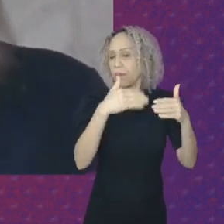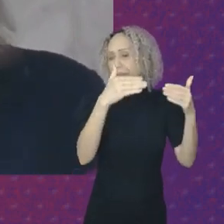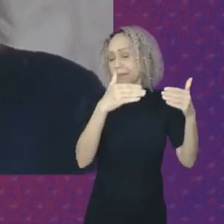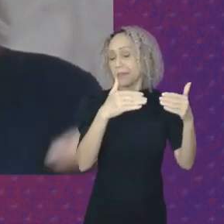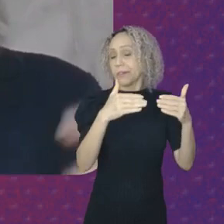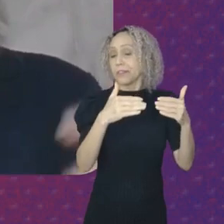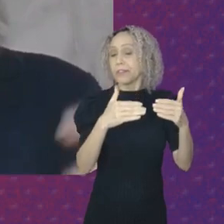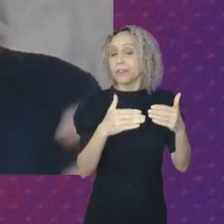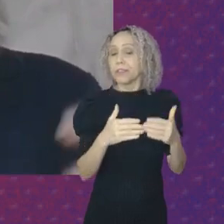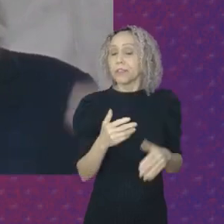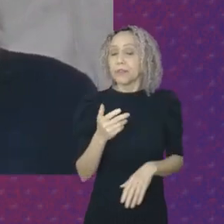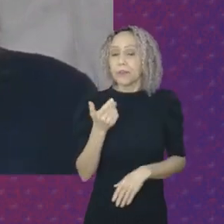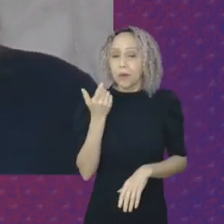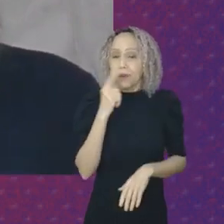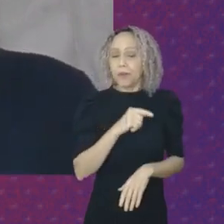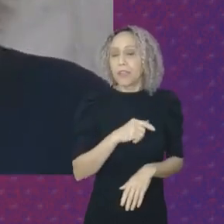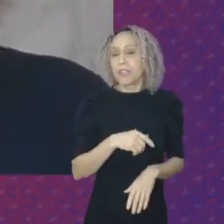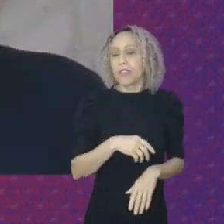Uma parceria